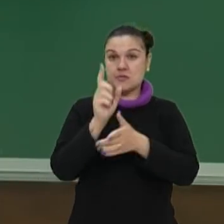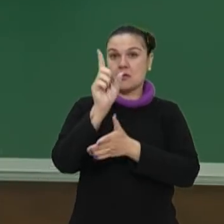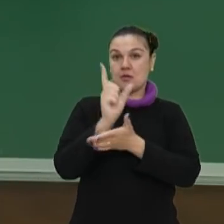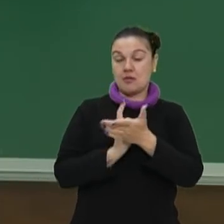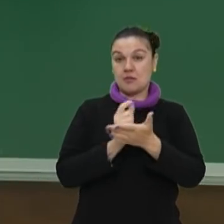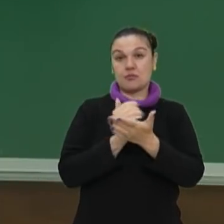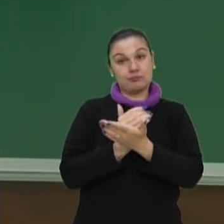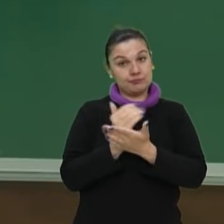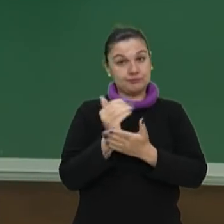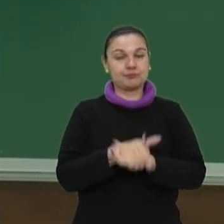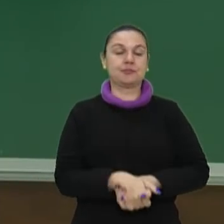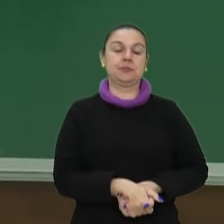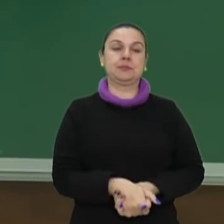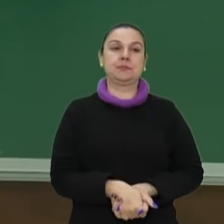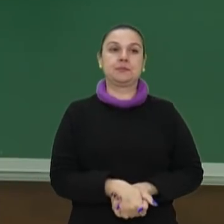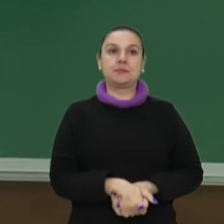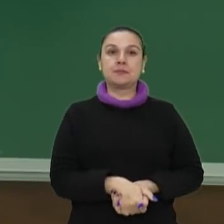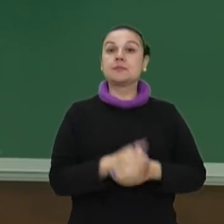ok? Bom,